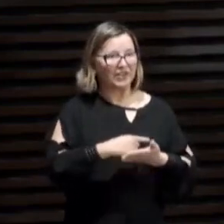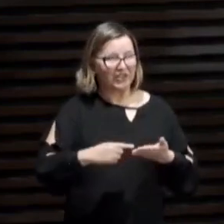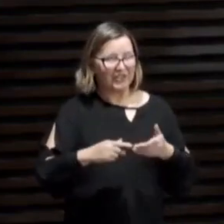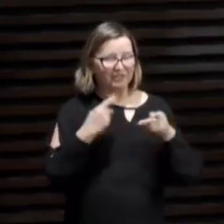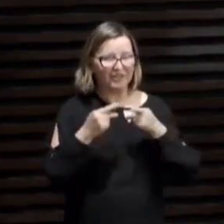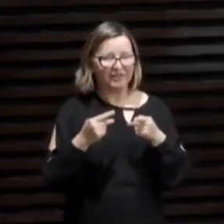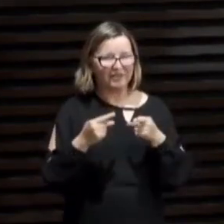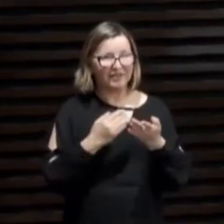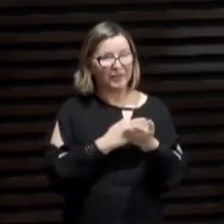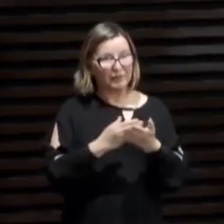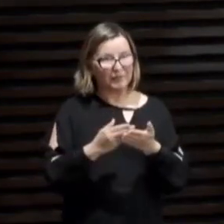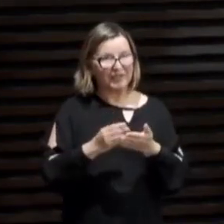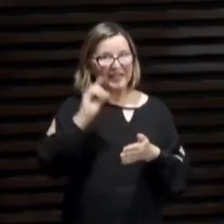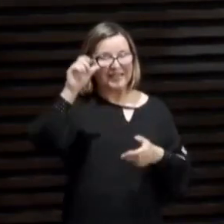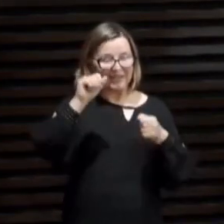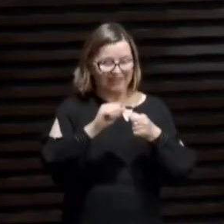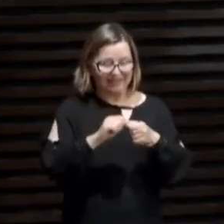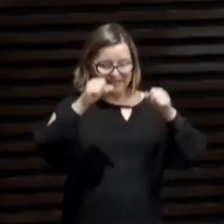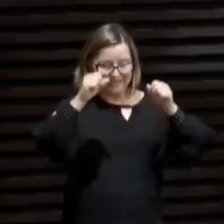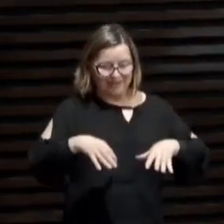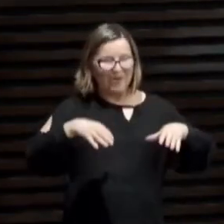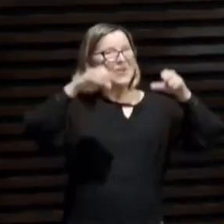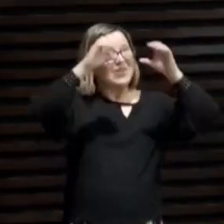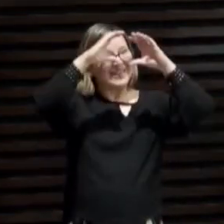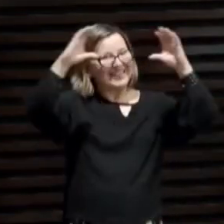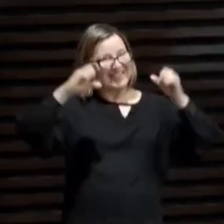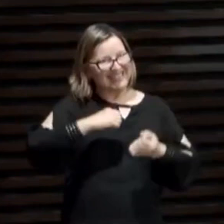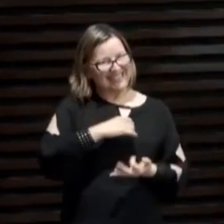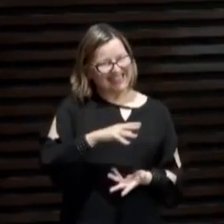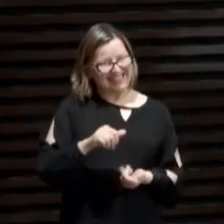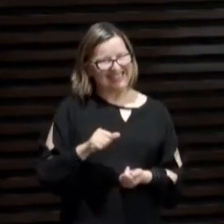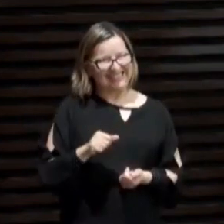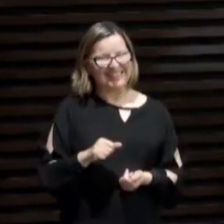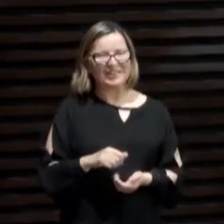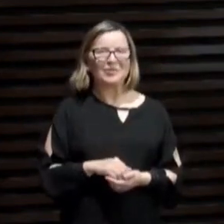No princípio, criou Deus os céus e a terra.